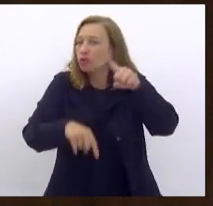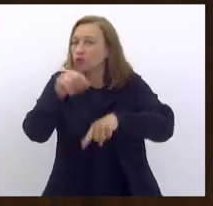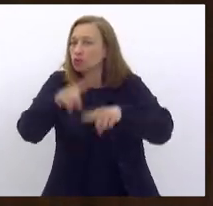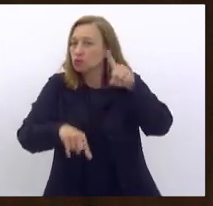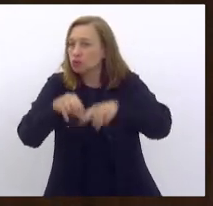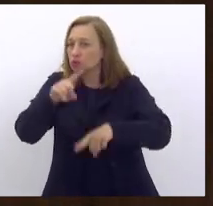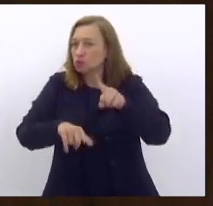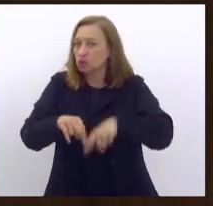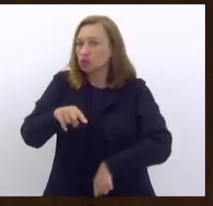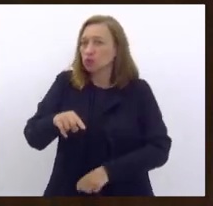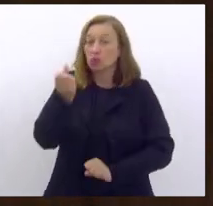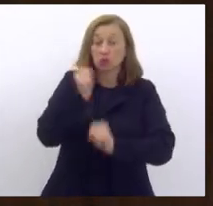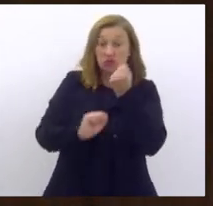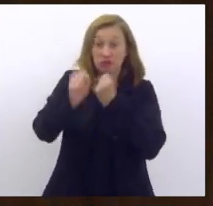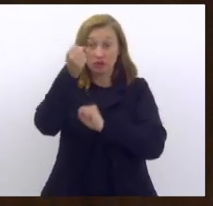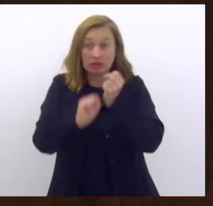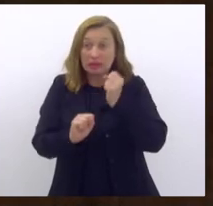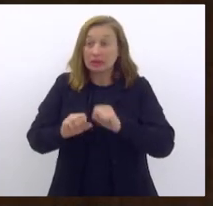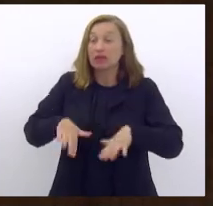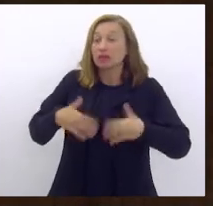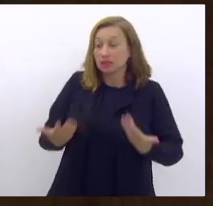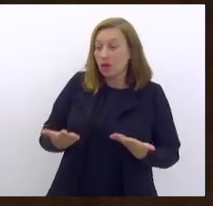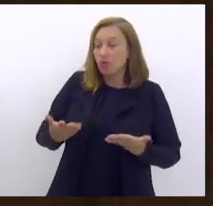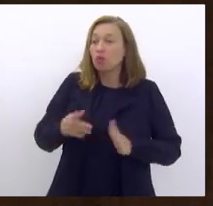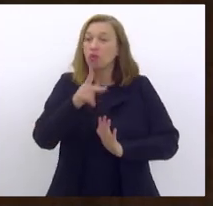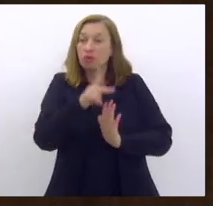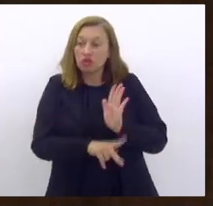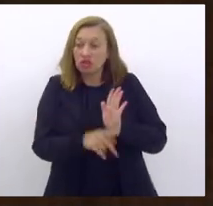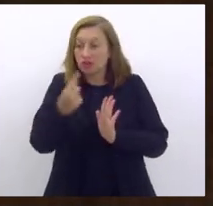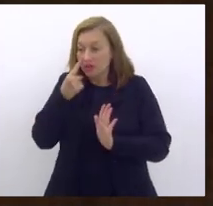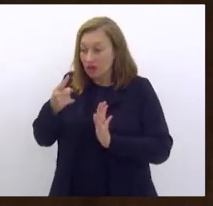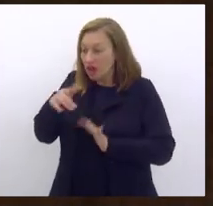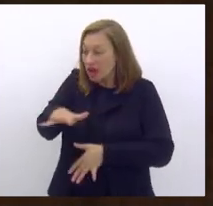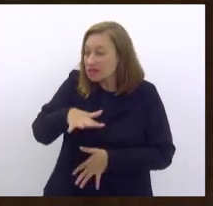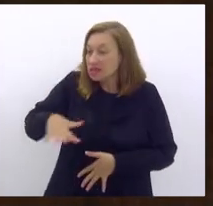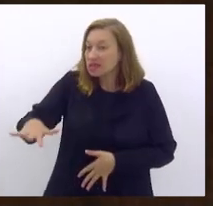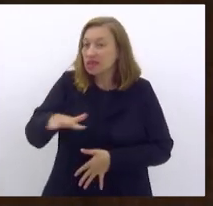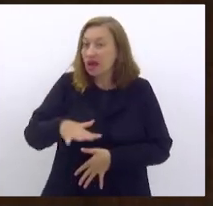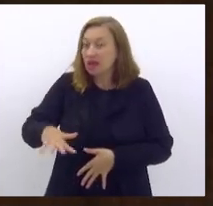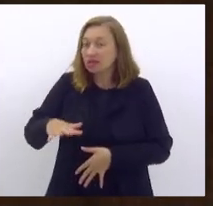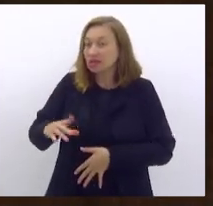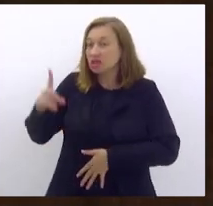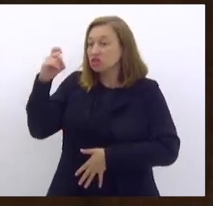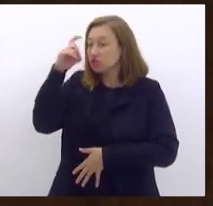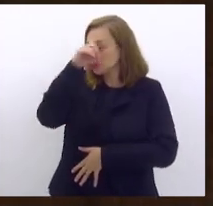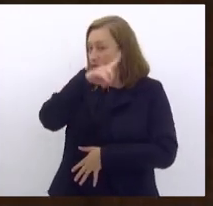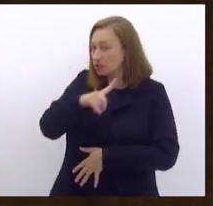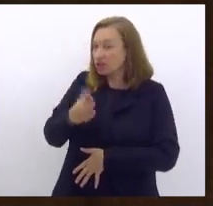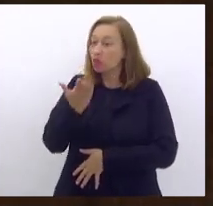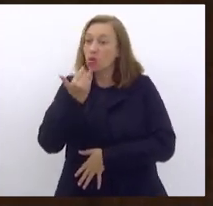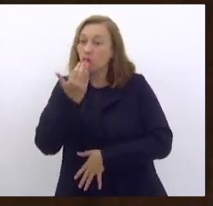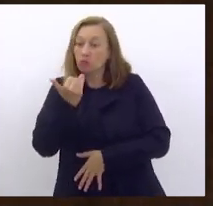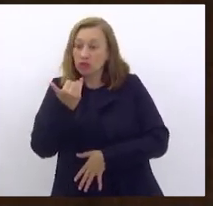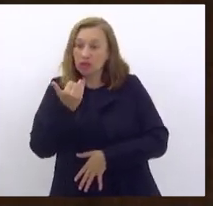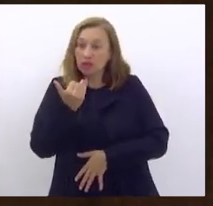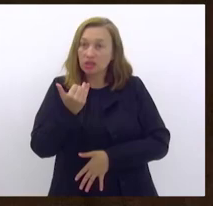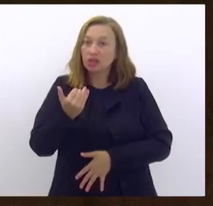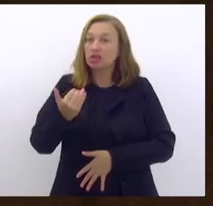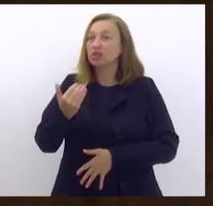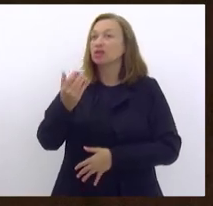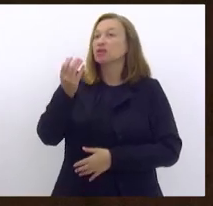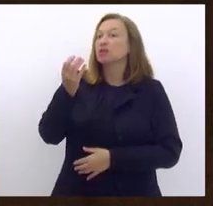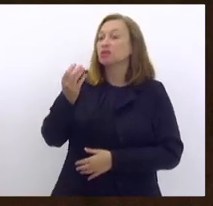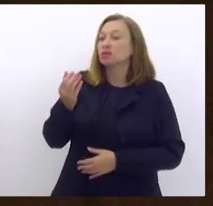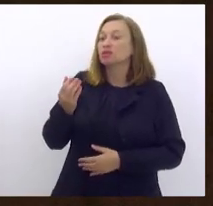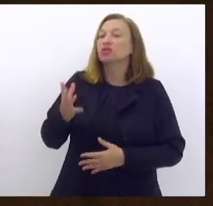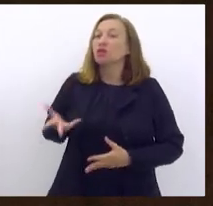extremamente processado. Então, o projeto detecta quais são as áreas onde há dificuldade de se conseguir alimento pouco processado,